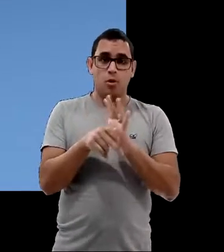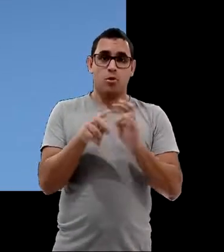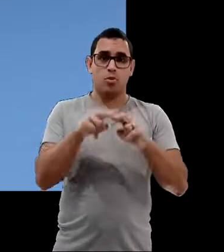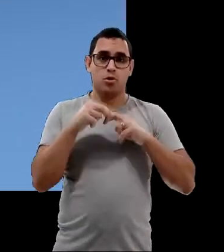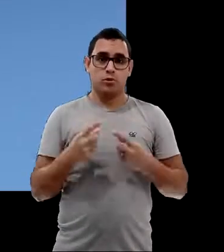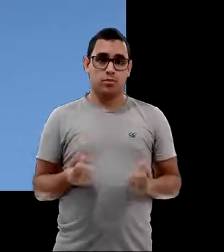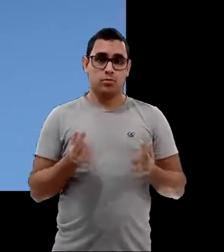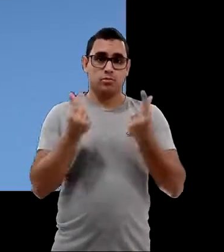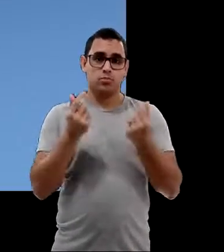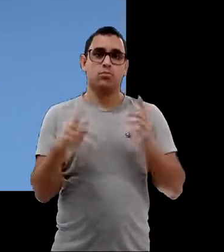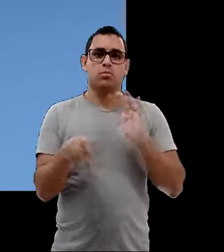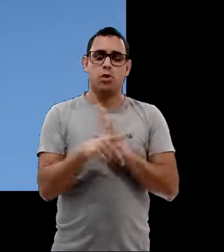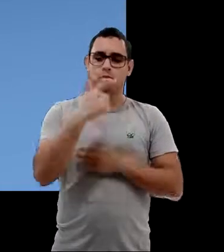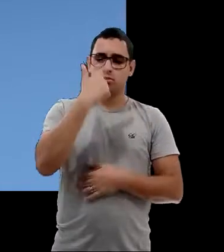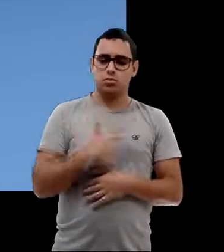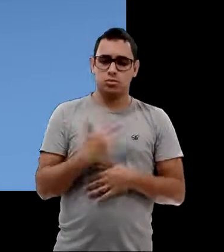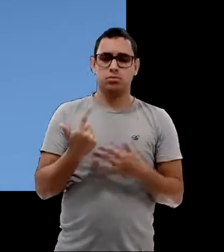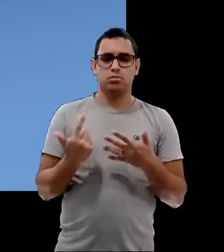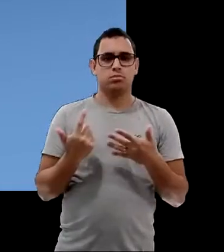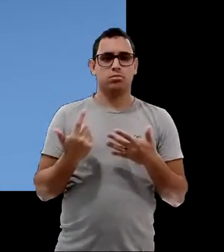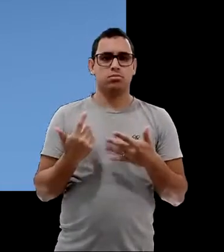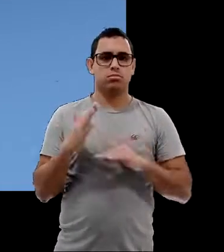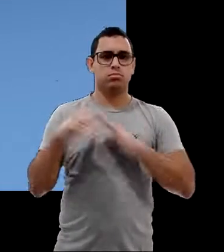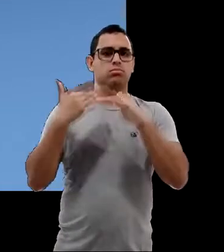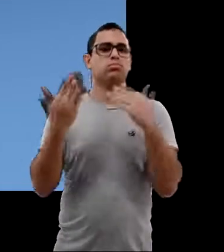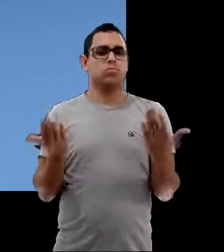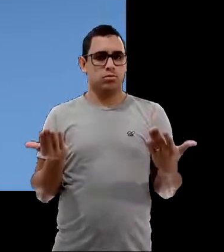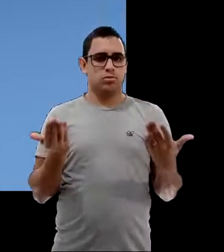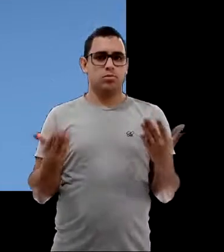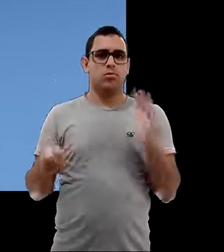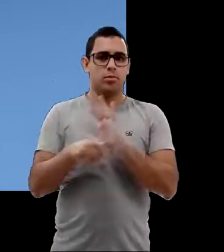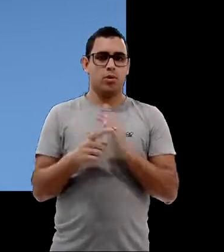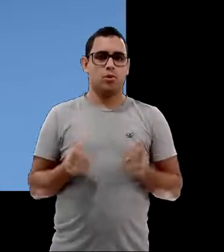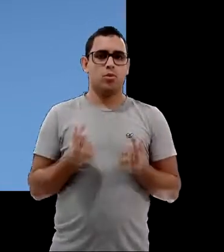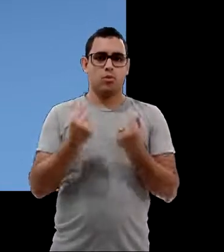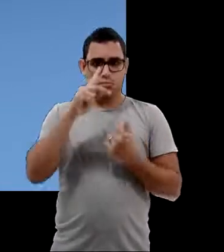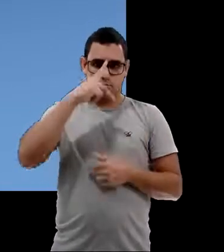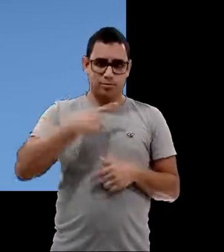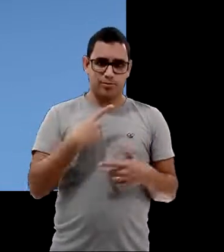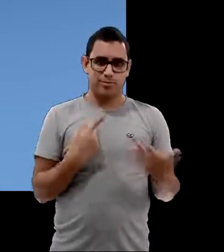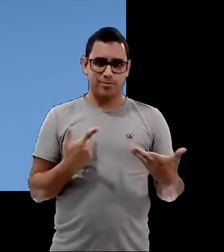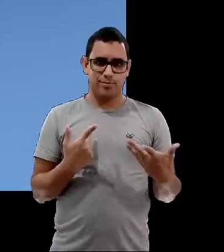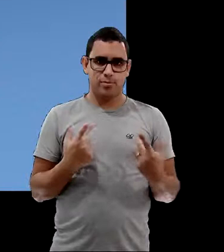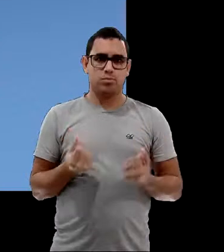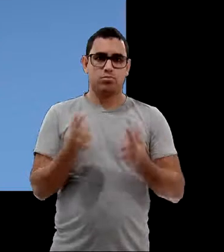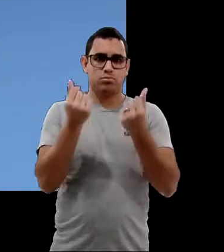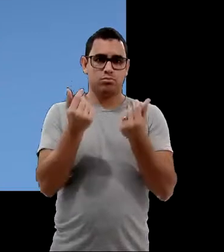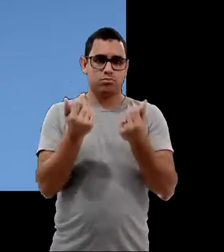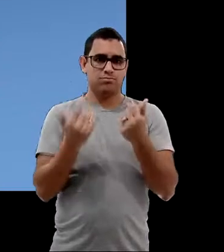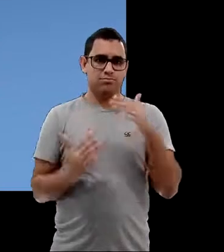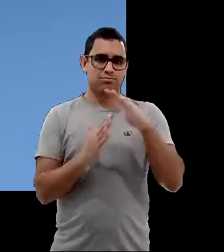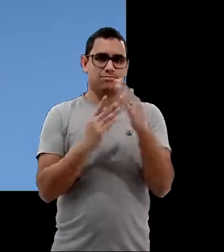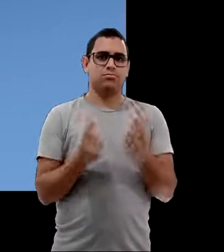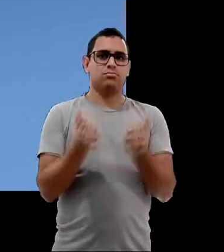sua formação, com o seu poder, com o seu lucro, sua economia, o